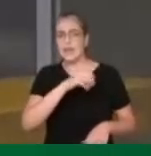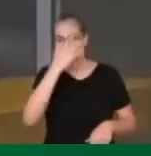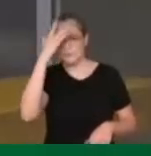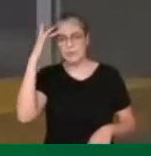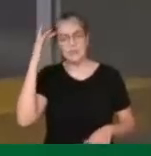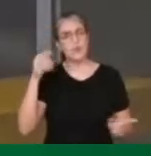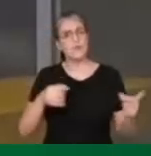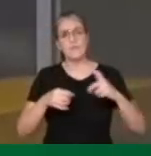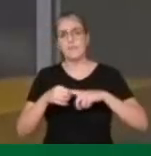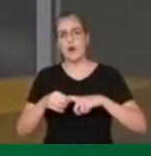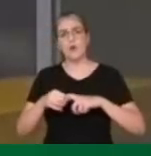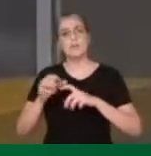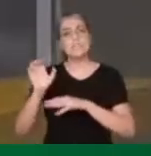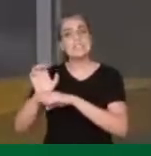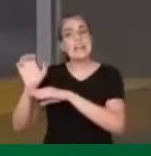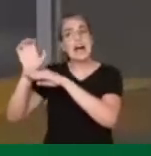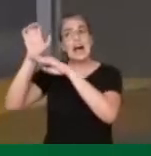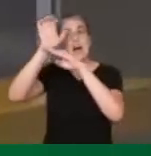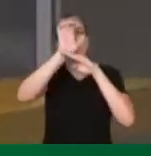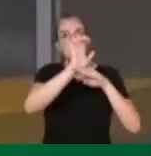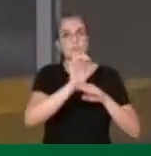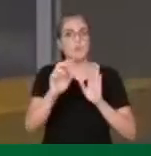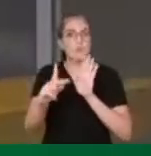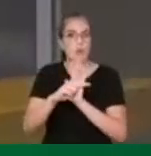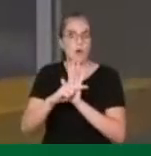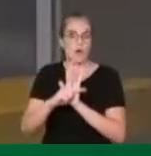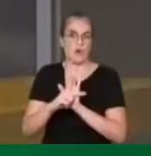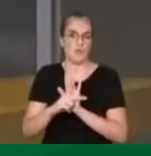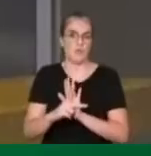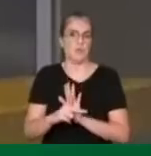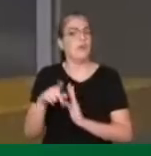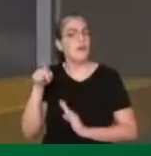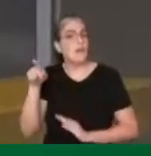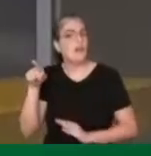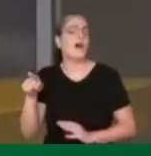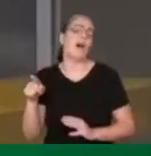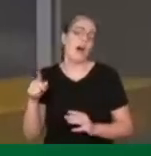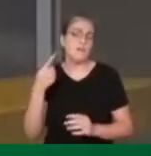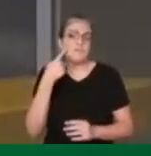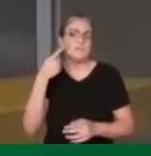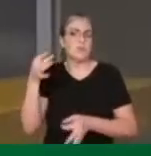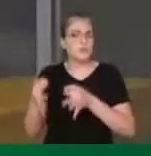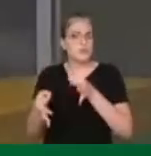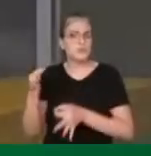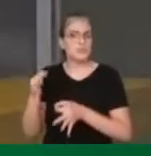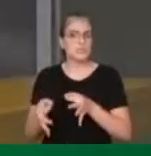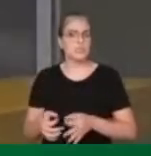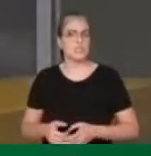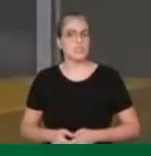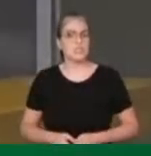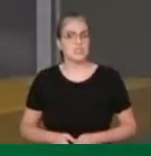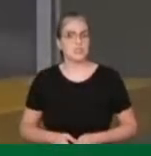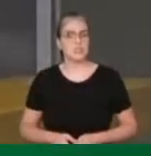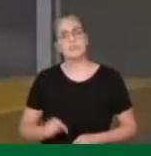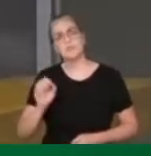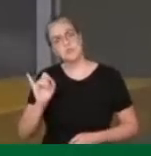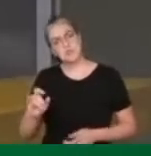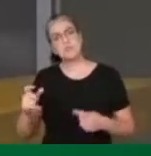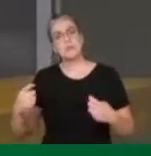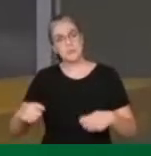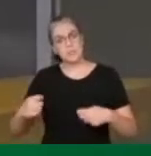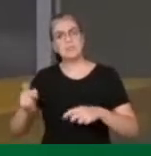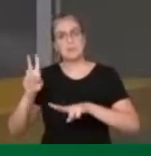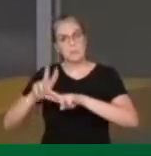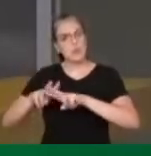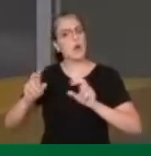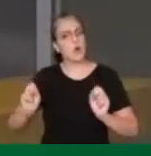seus estados de origem e que lá respondam. Fiquem presas a que tiverem que ficar presas, para concluir,